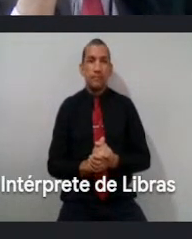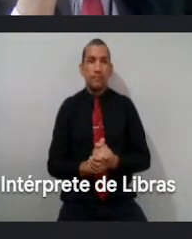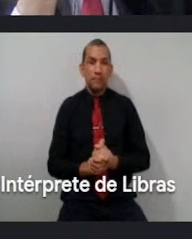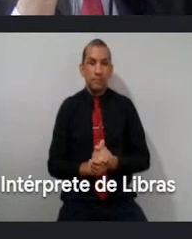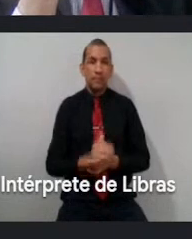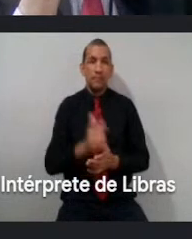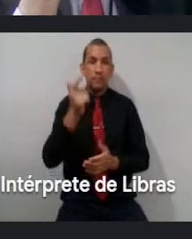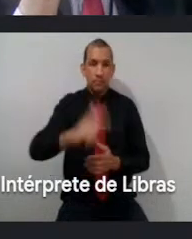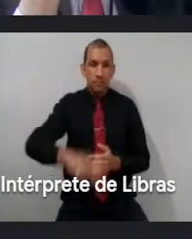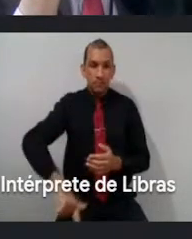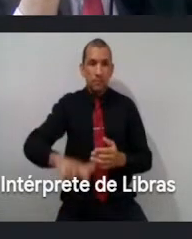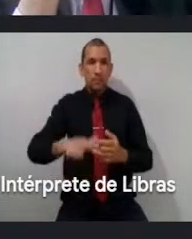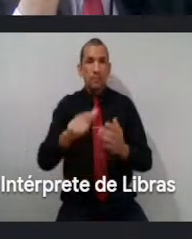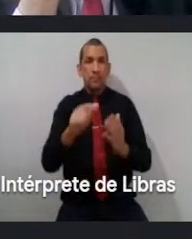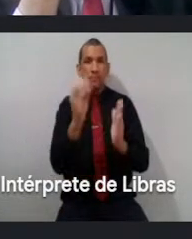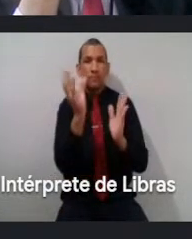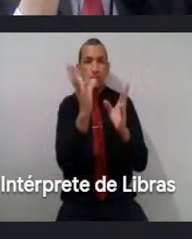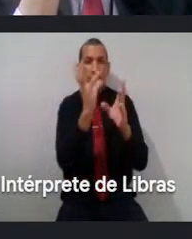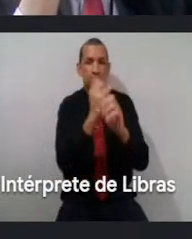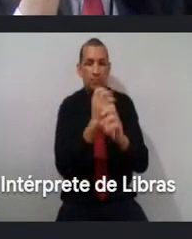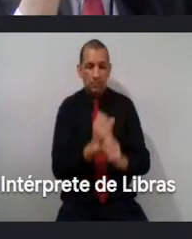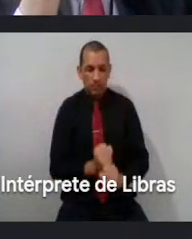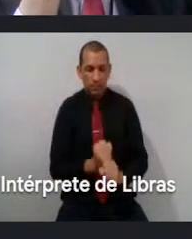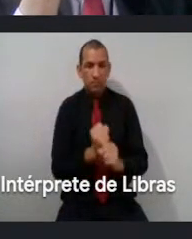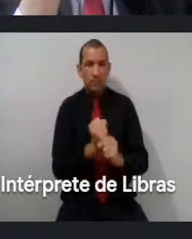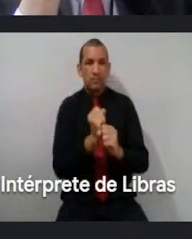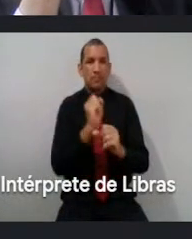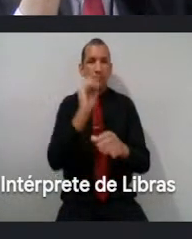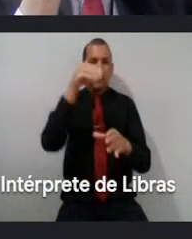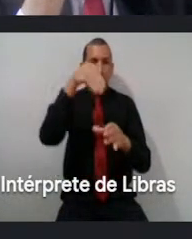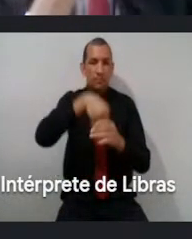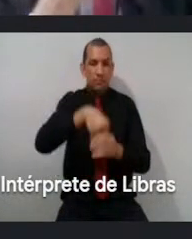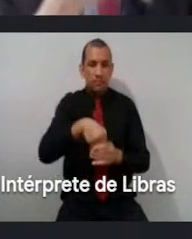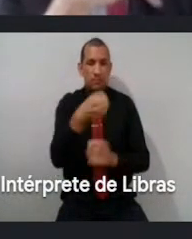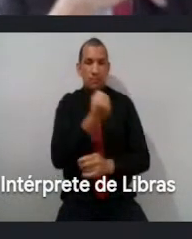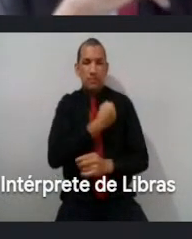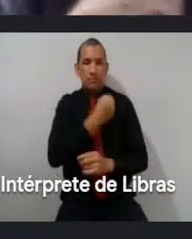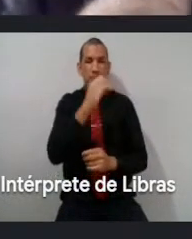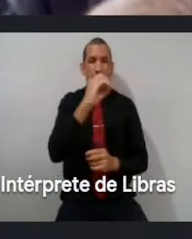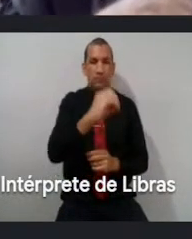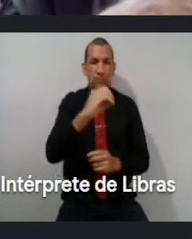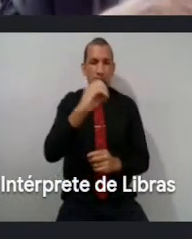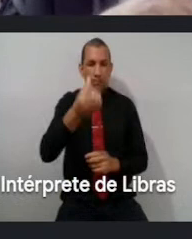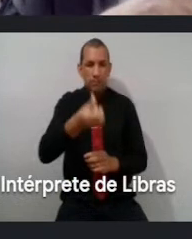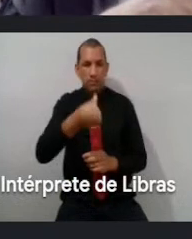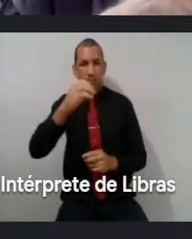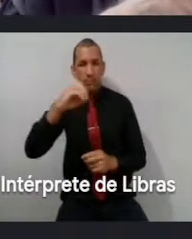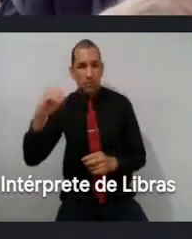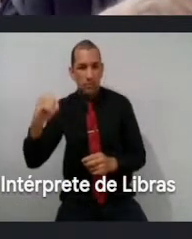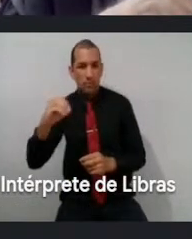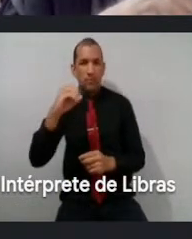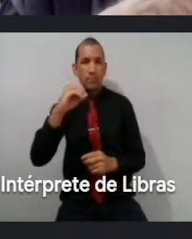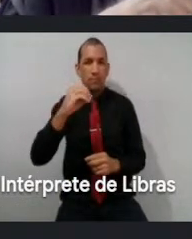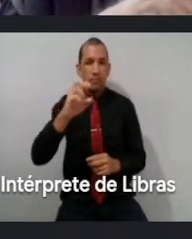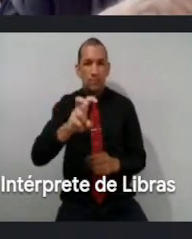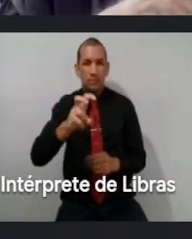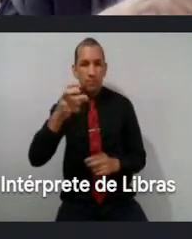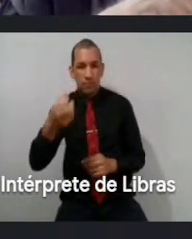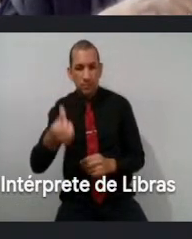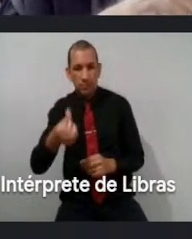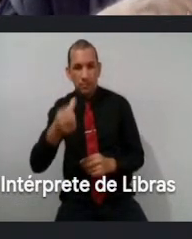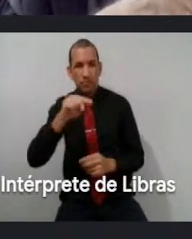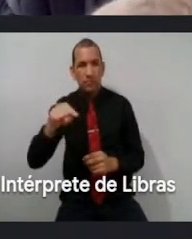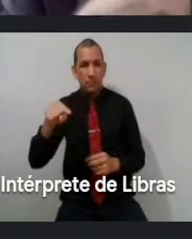de regularização de omissão de prestação de contas eleitorais nº 06 700g 10 dígitos e 56